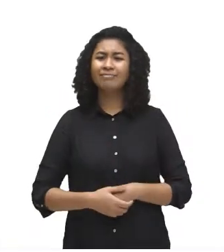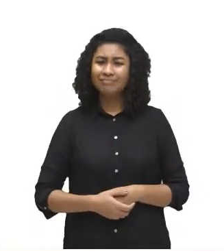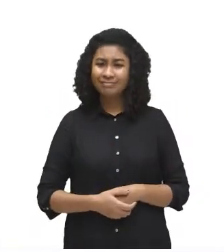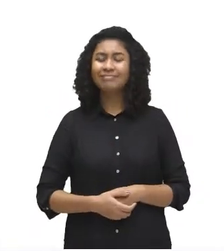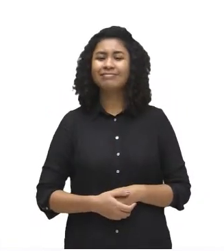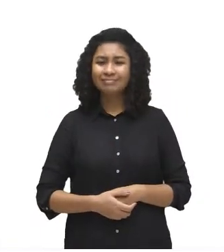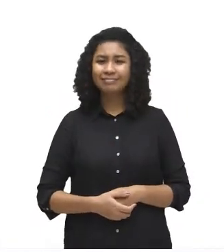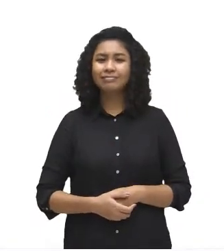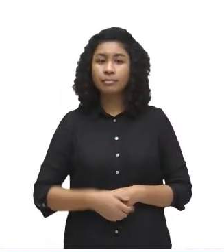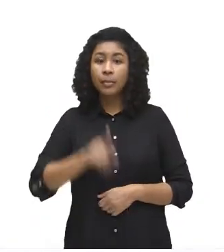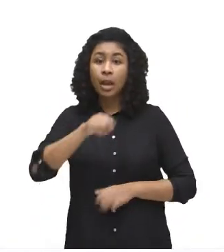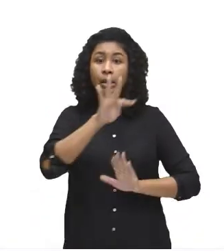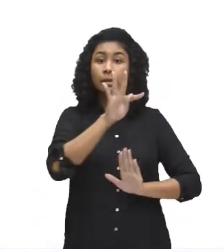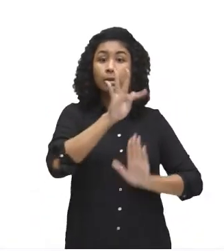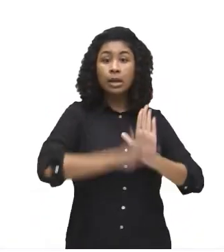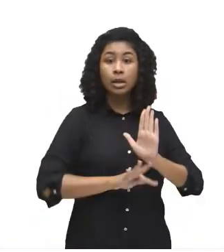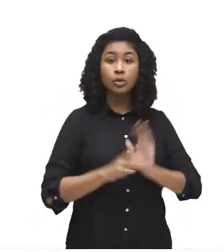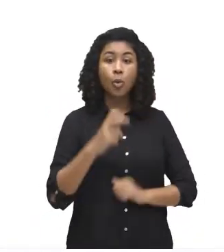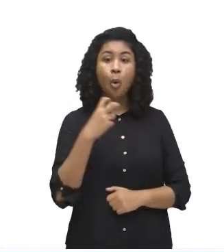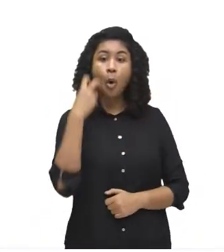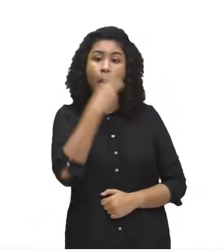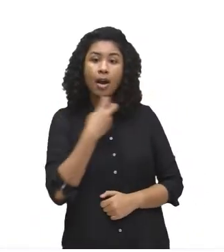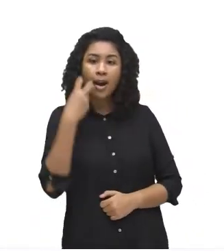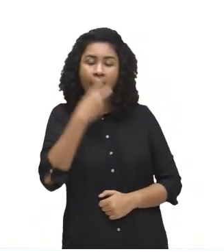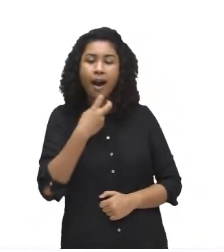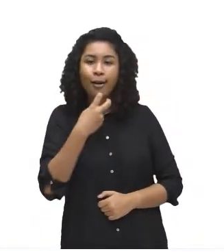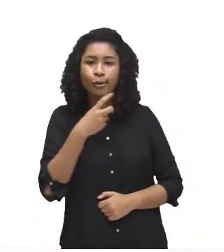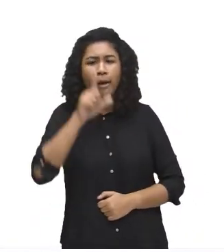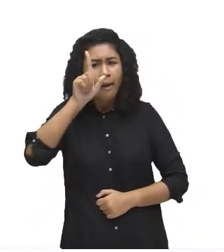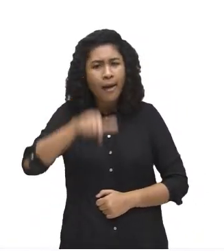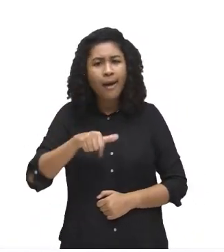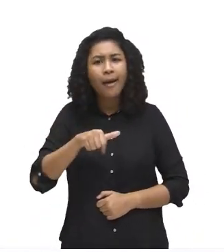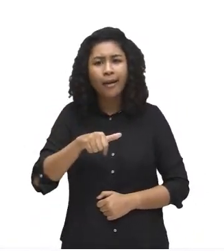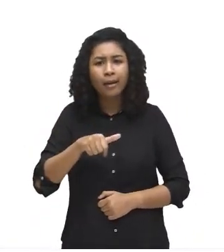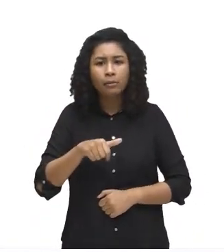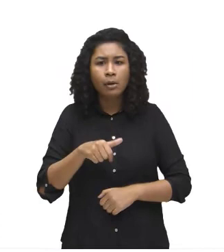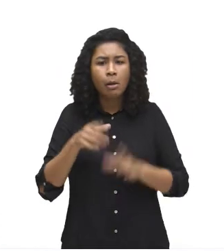textos orais, os áudios,